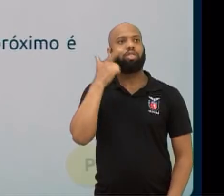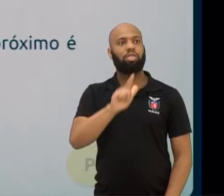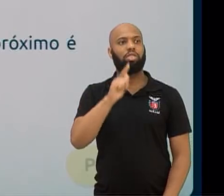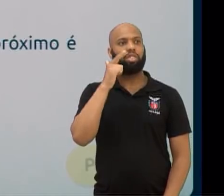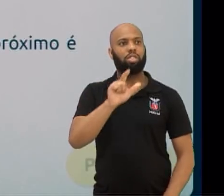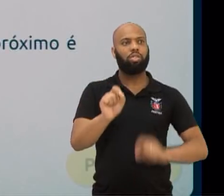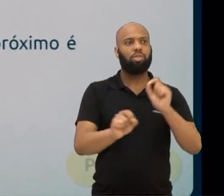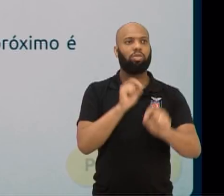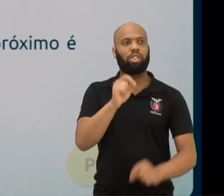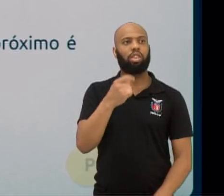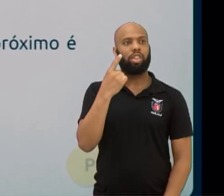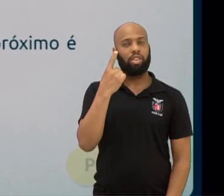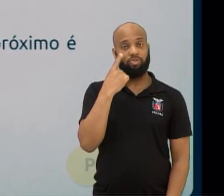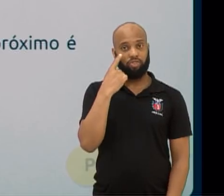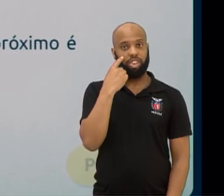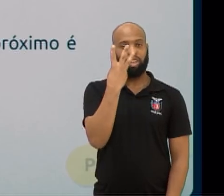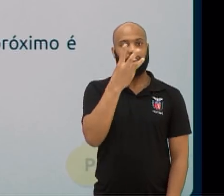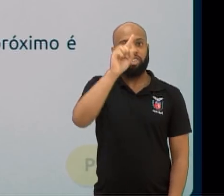é